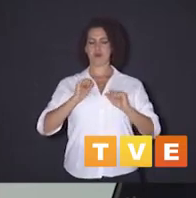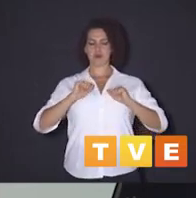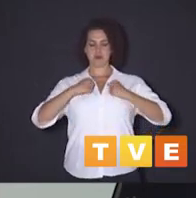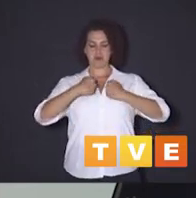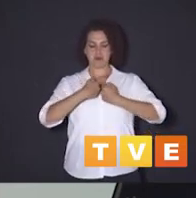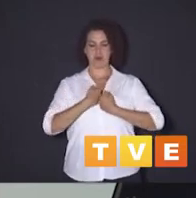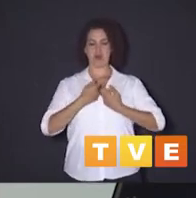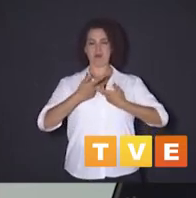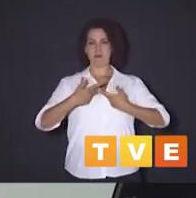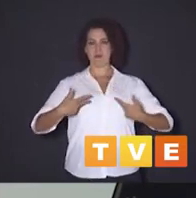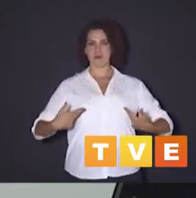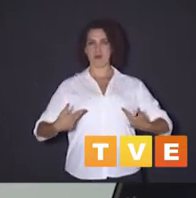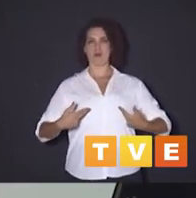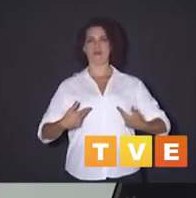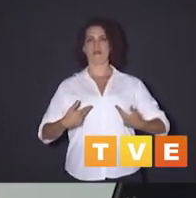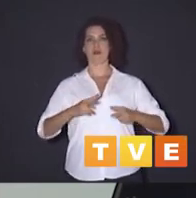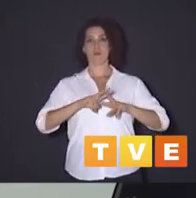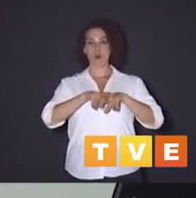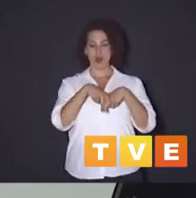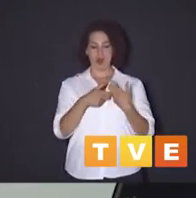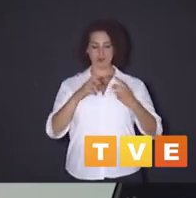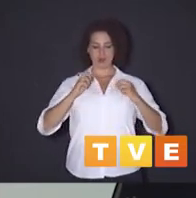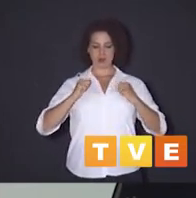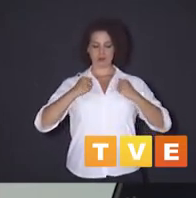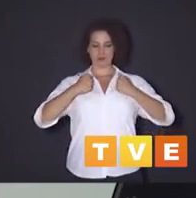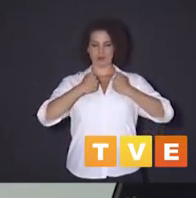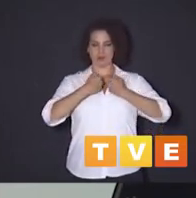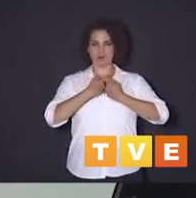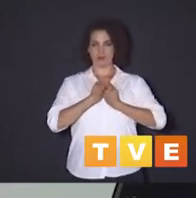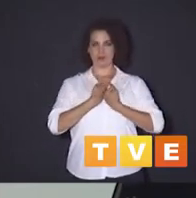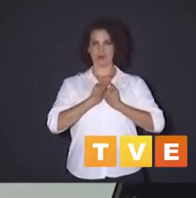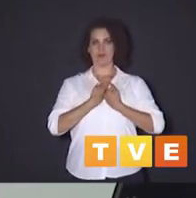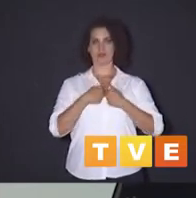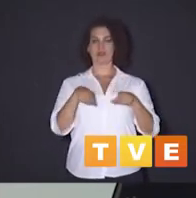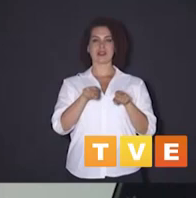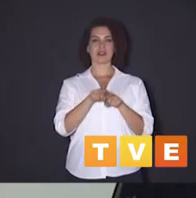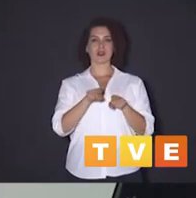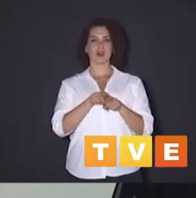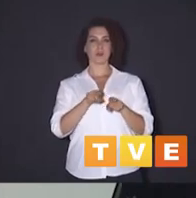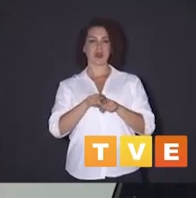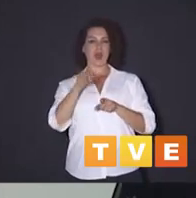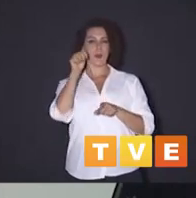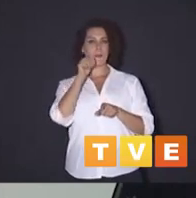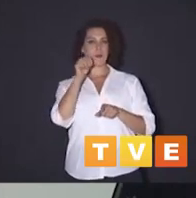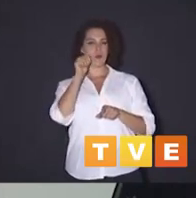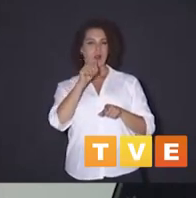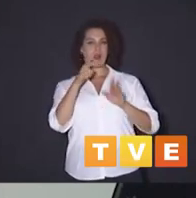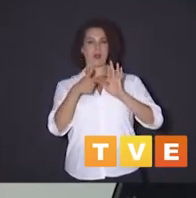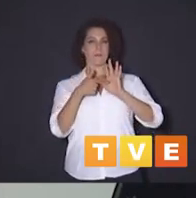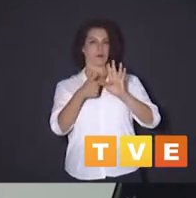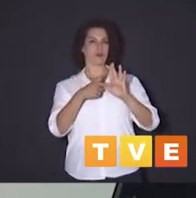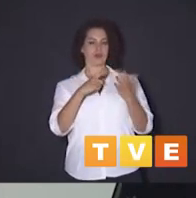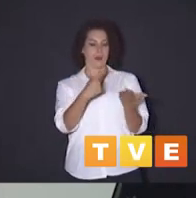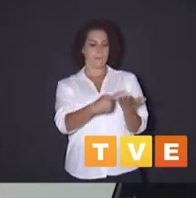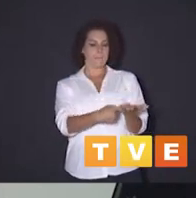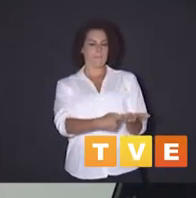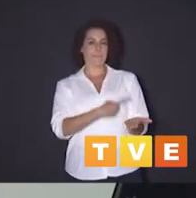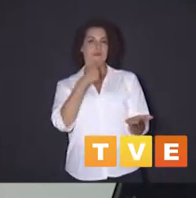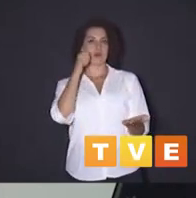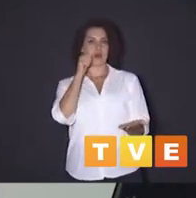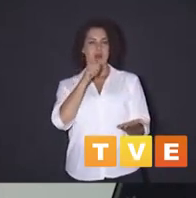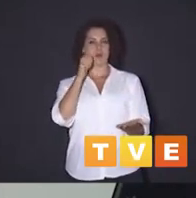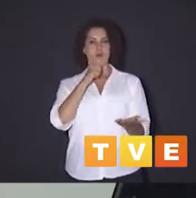existem por meio do terno nem assim como femme à feminilidade ocidental existe pela branquitude feminina